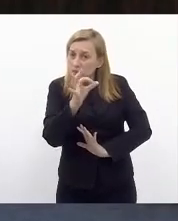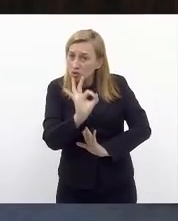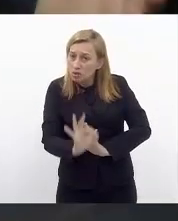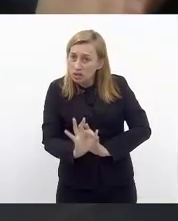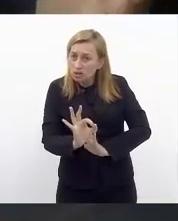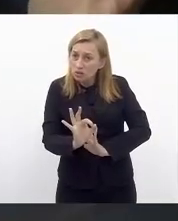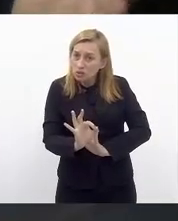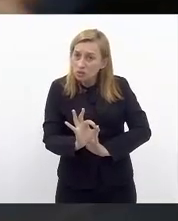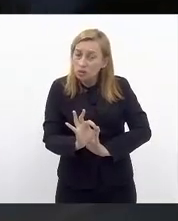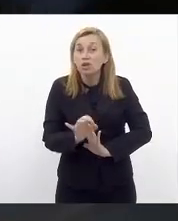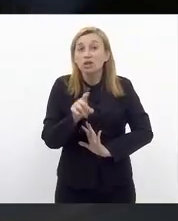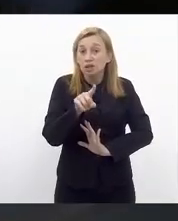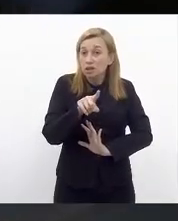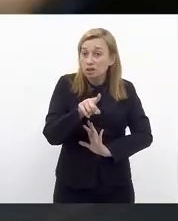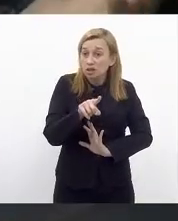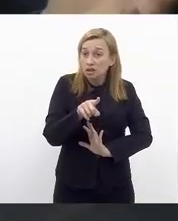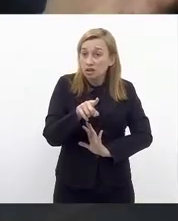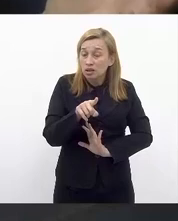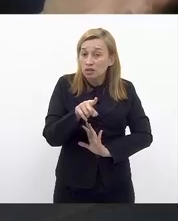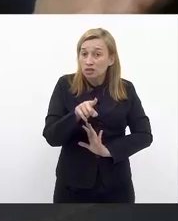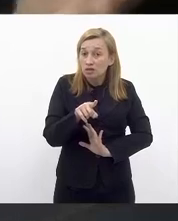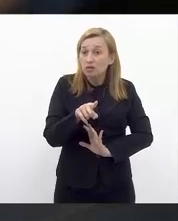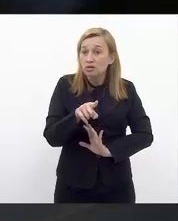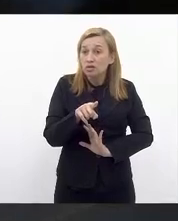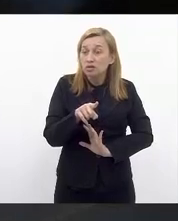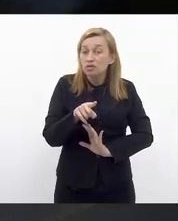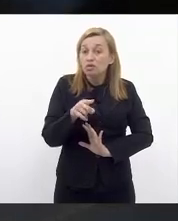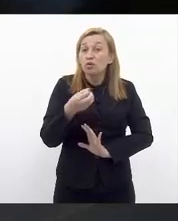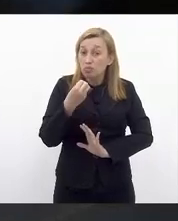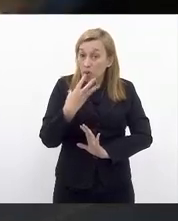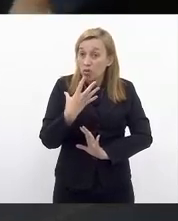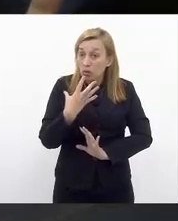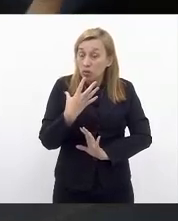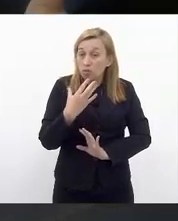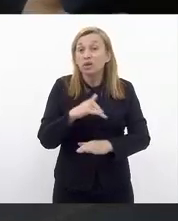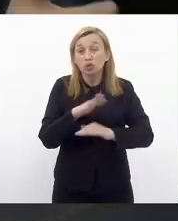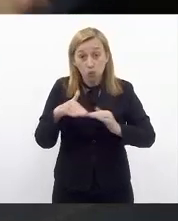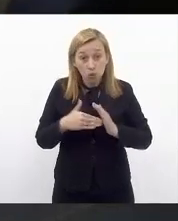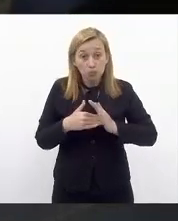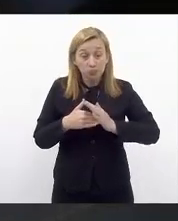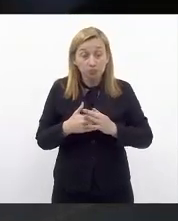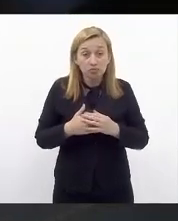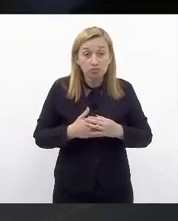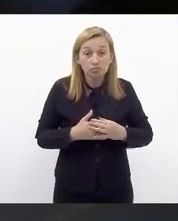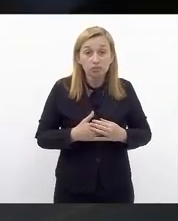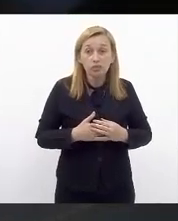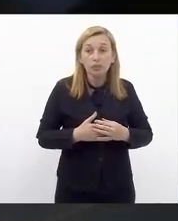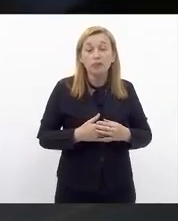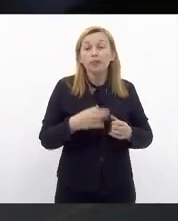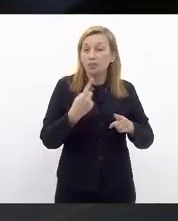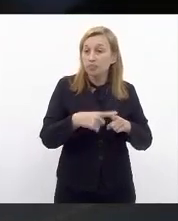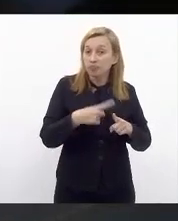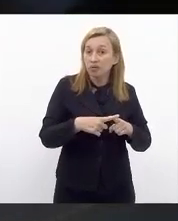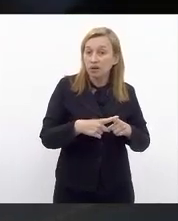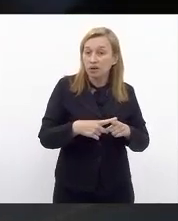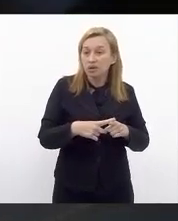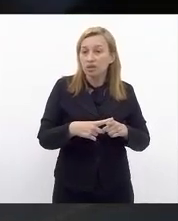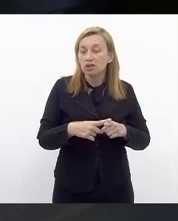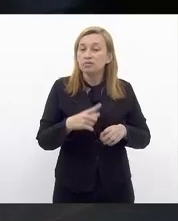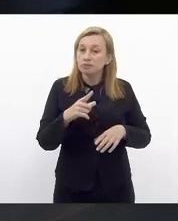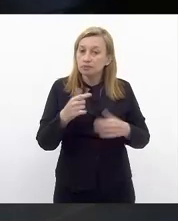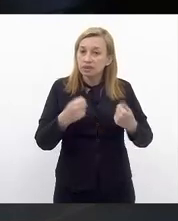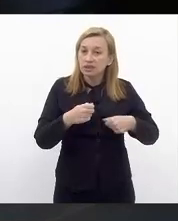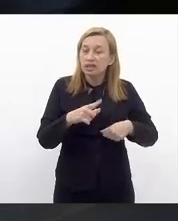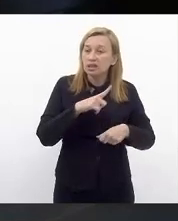certo isso aí foi plenamente satisfatório eu acho que para todos tá porque a gente tinha que